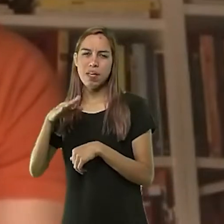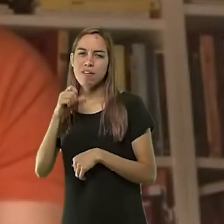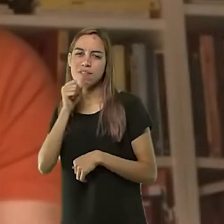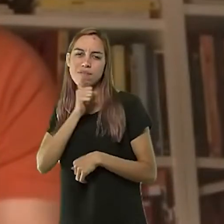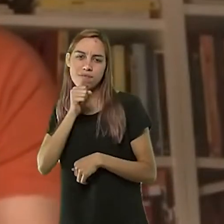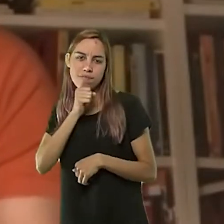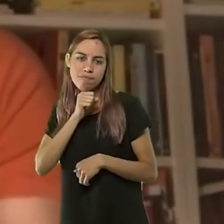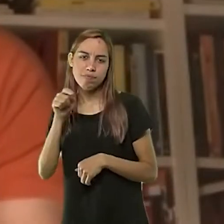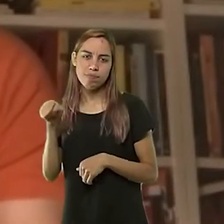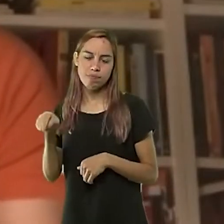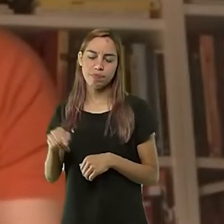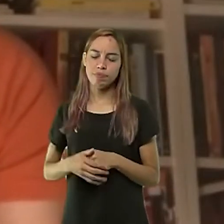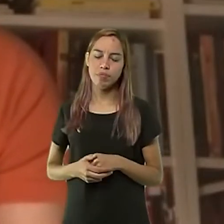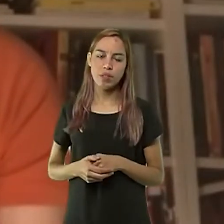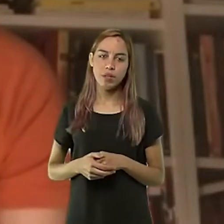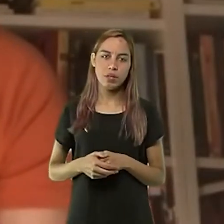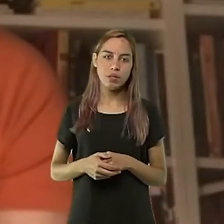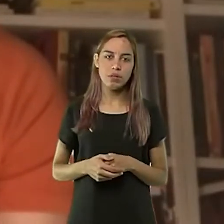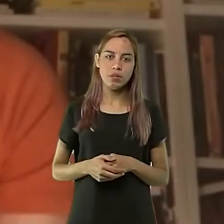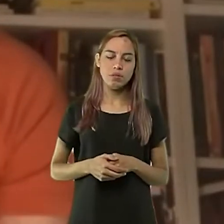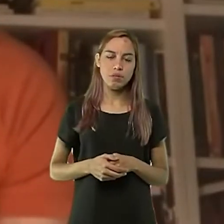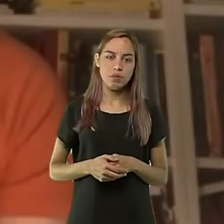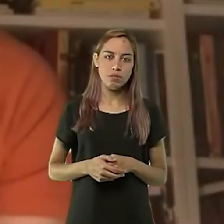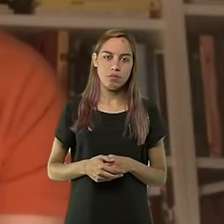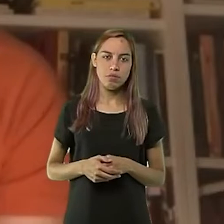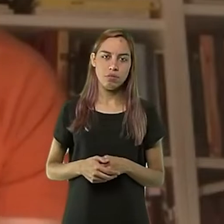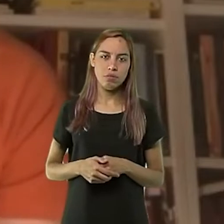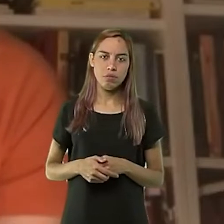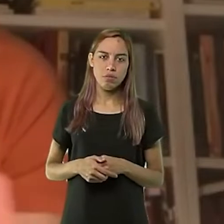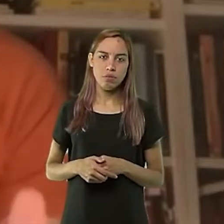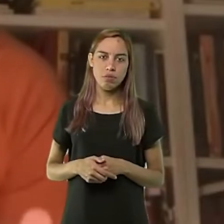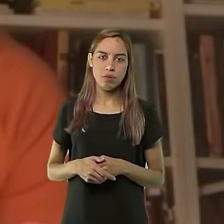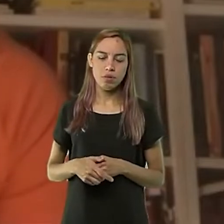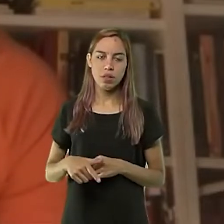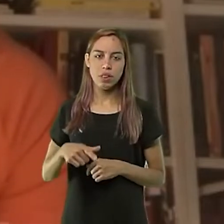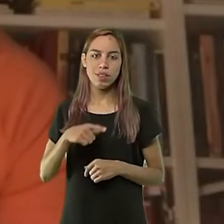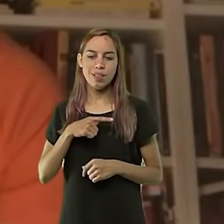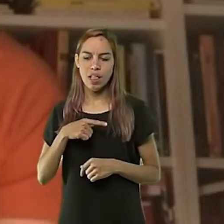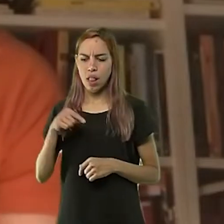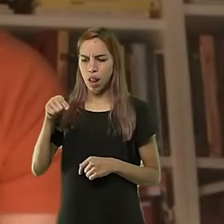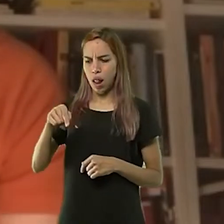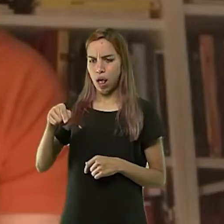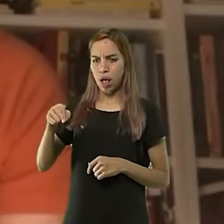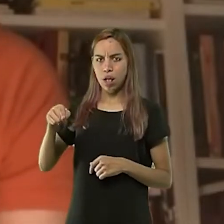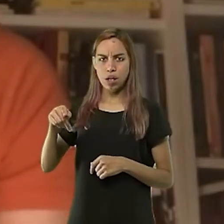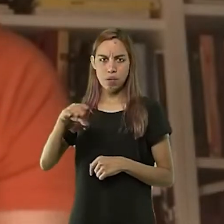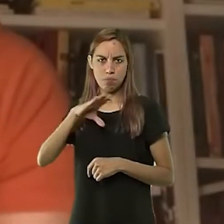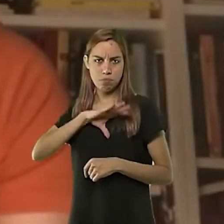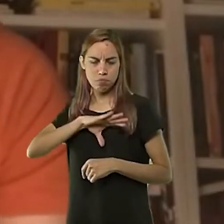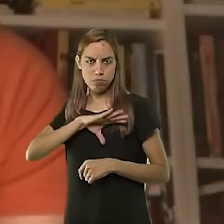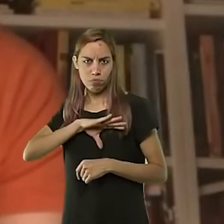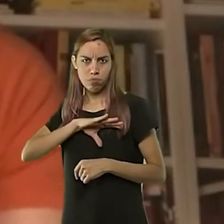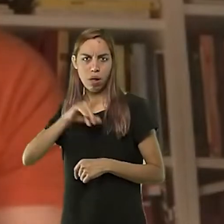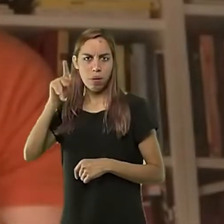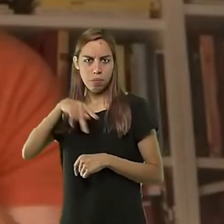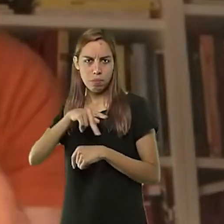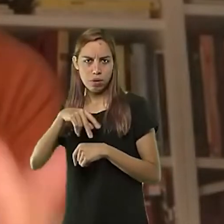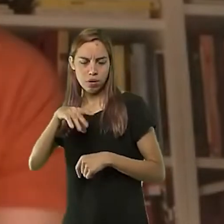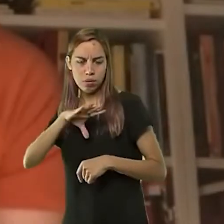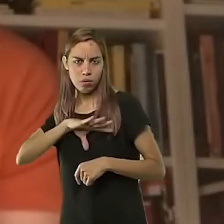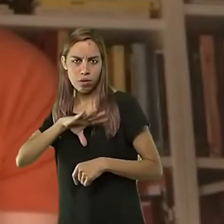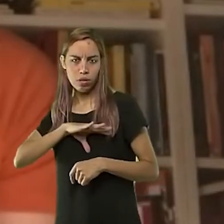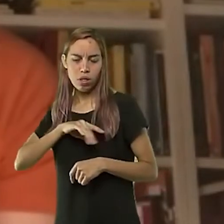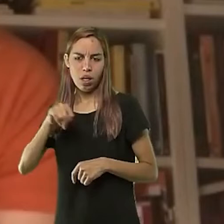Mas é também, por isso mesmo, uma região extremamente fascinante. É um terço de Portugal, é uma região